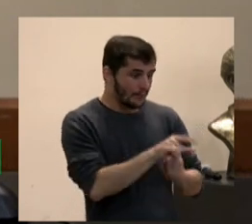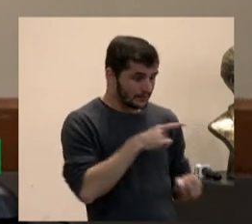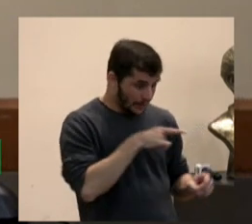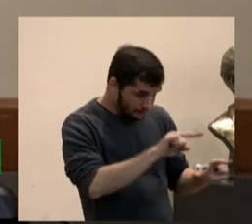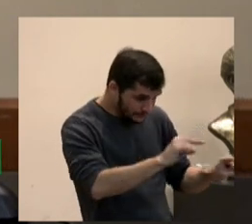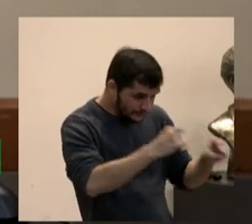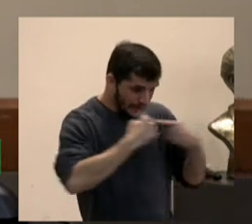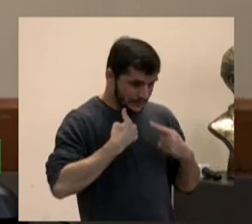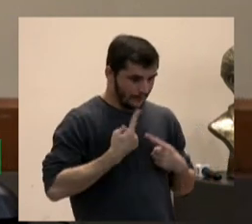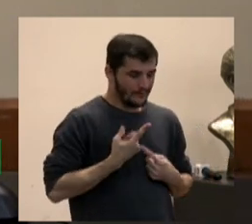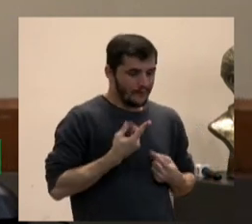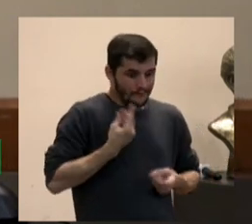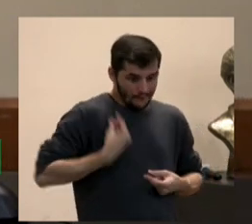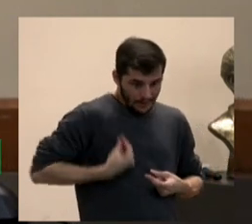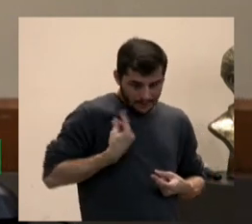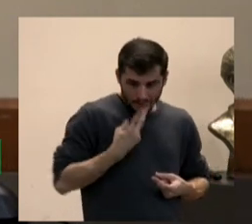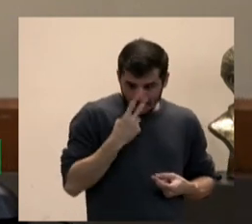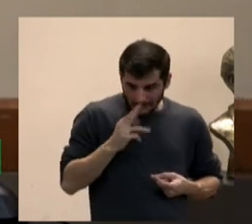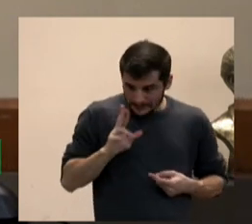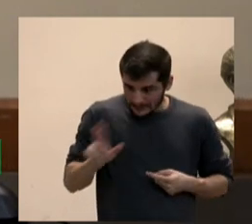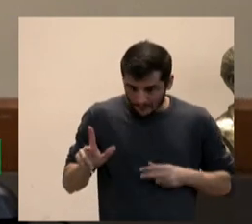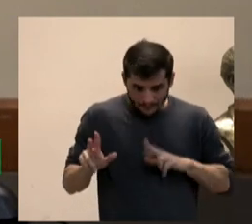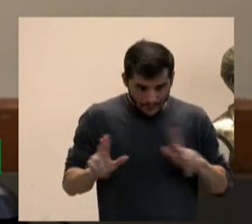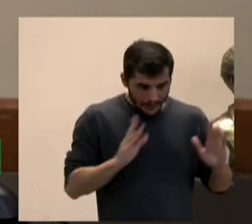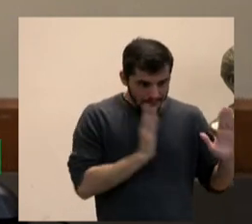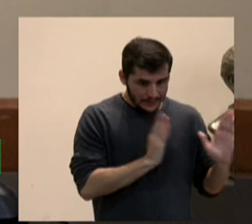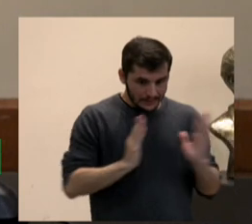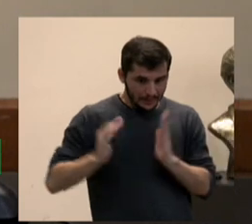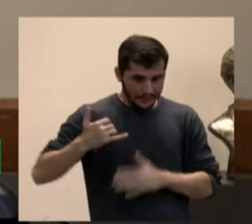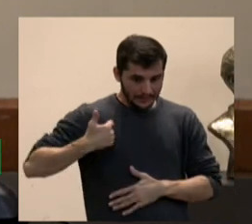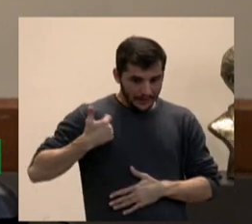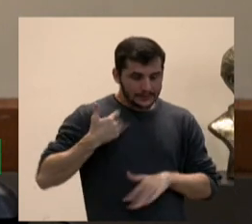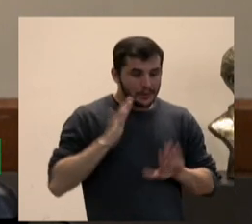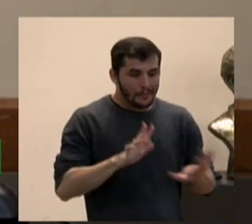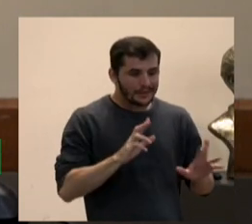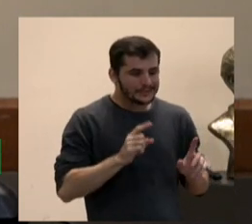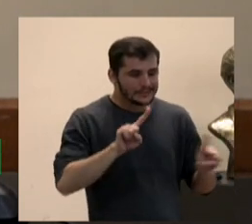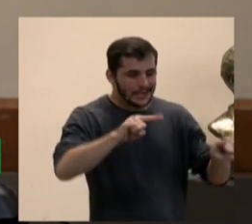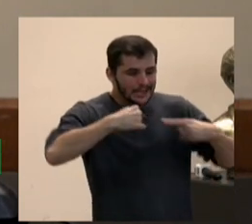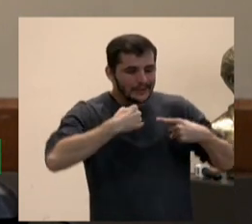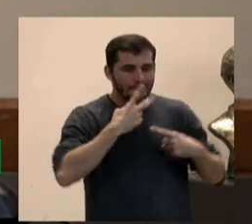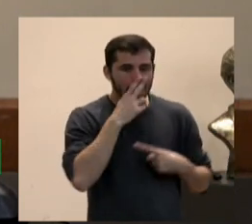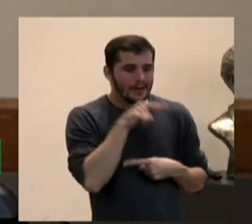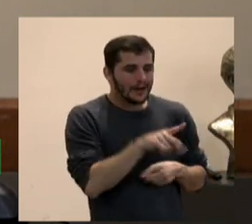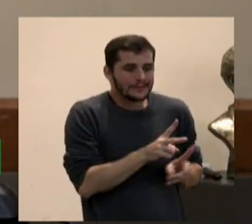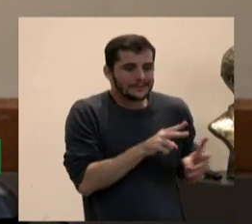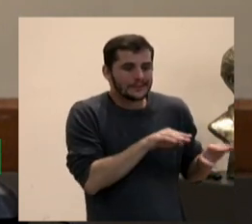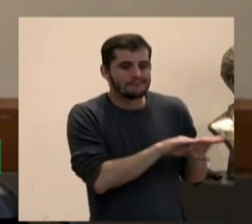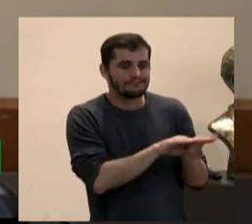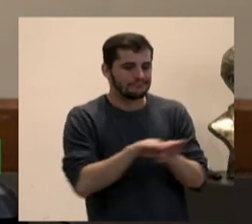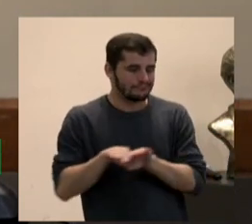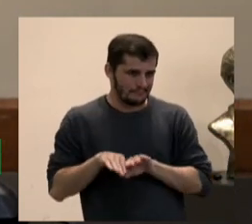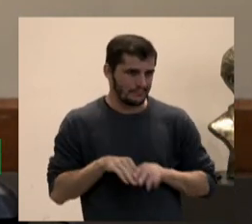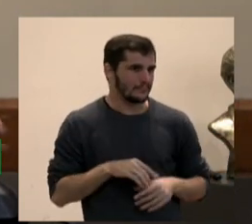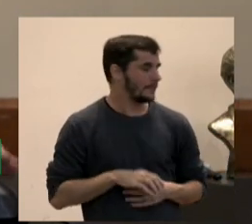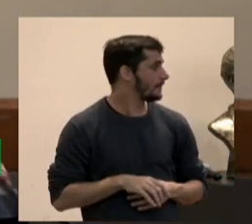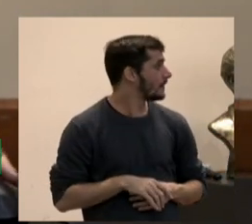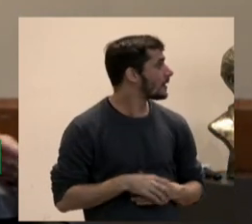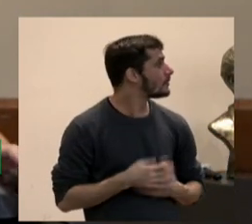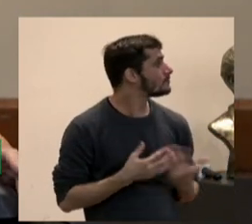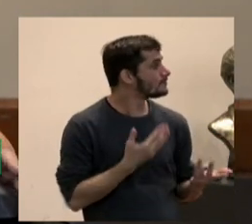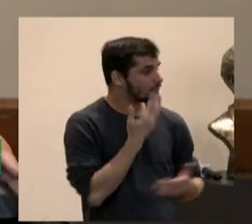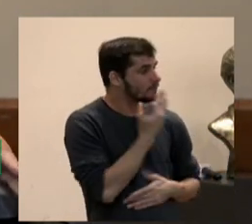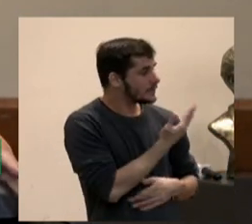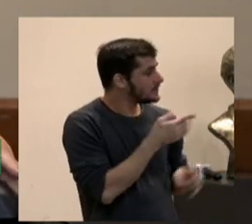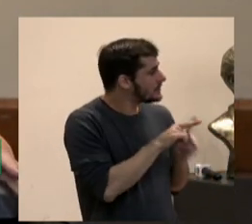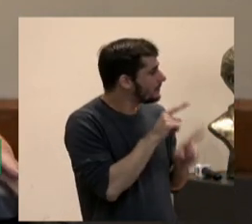aí transversais a essas diferentes etapas. Eu vou começar, eu vou te pedir que, por favor, cuide mesmo do meu tempo, tá?